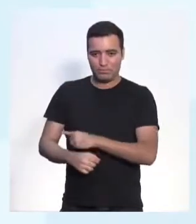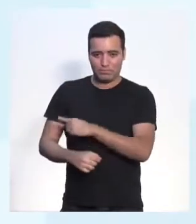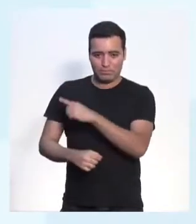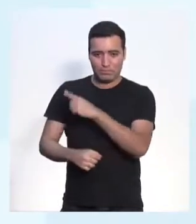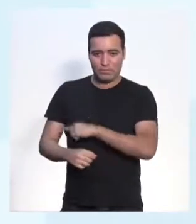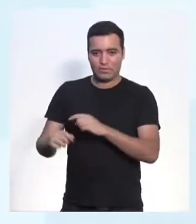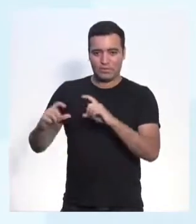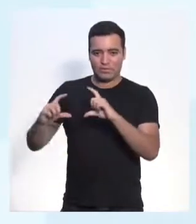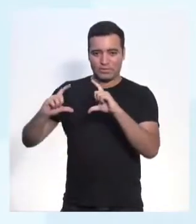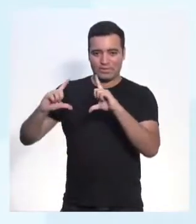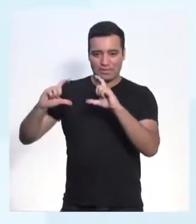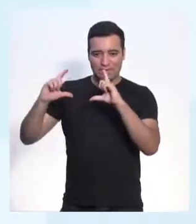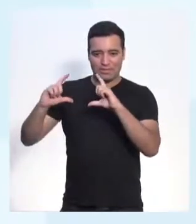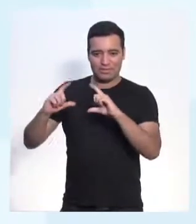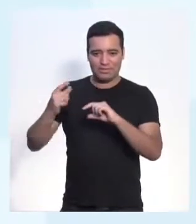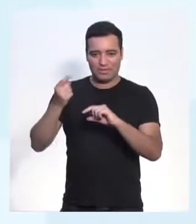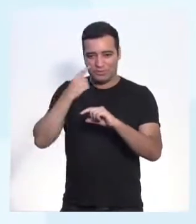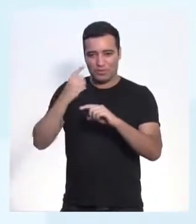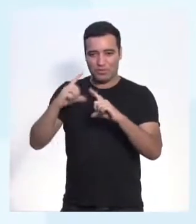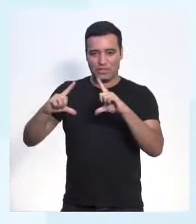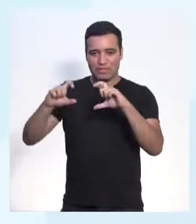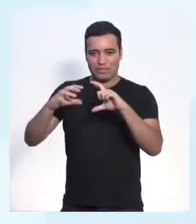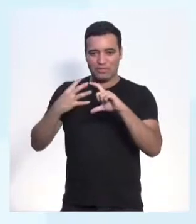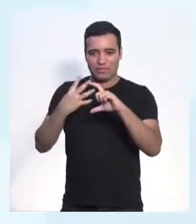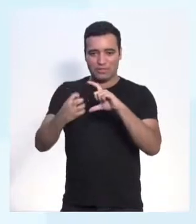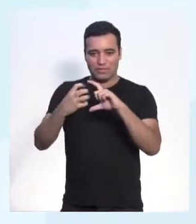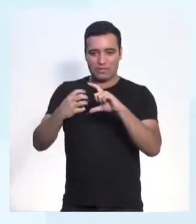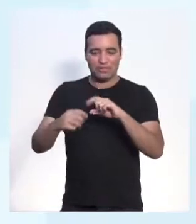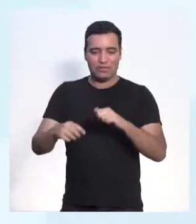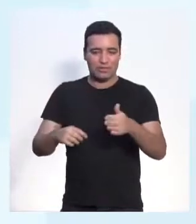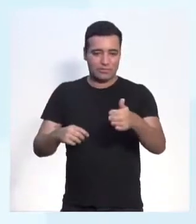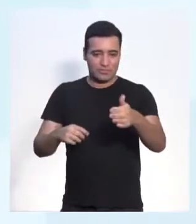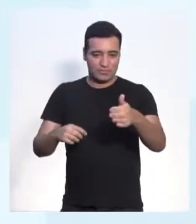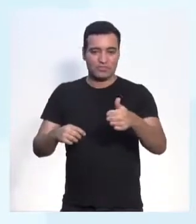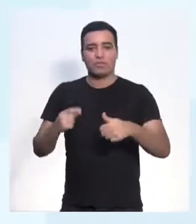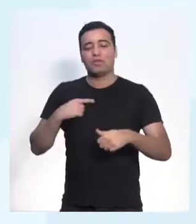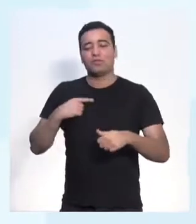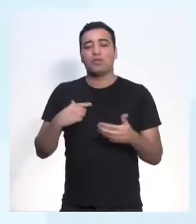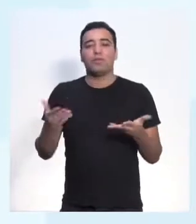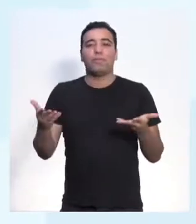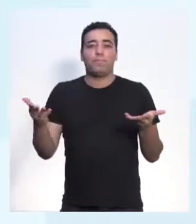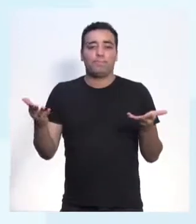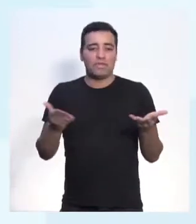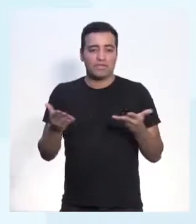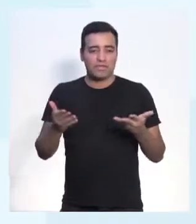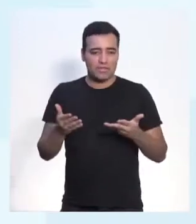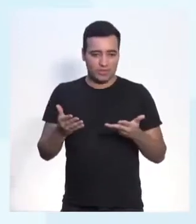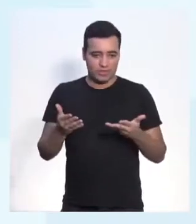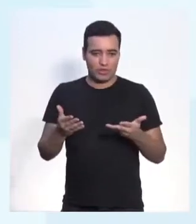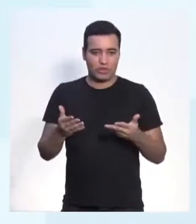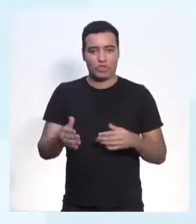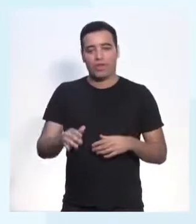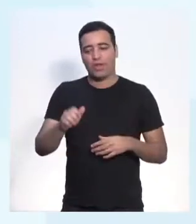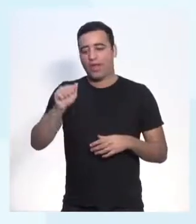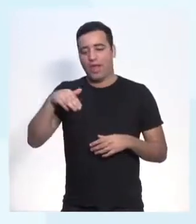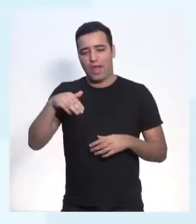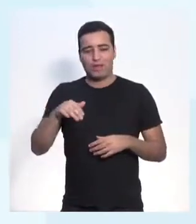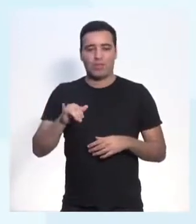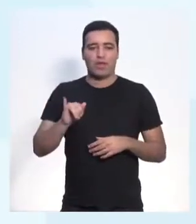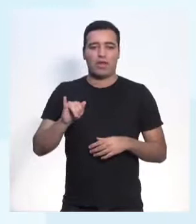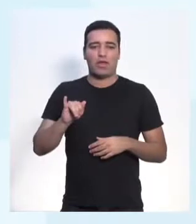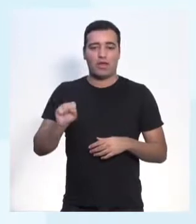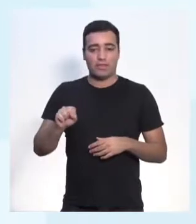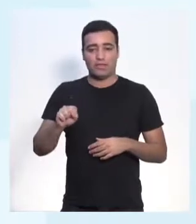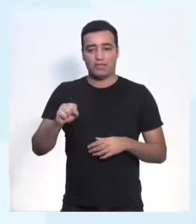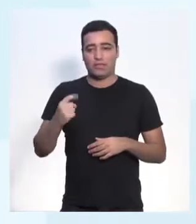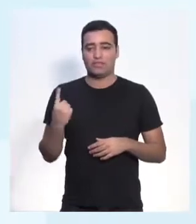print aí, se você não lembra do verbo to be. Então, o presente, vocês vão usar o am e o is, que é para o singular. Na linha de